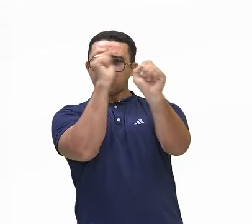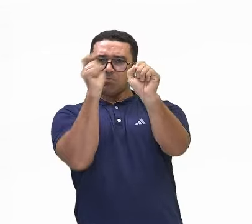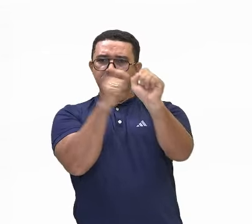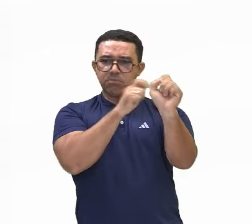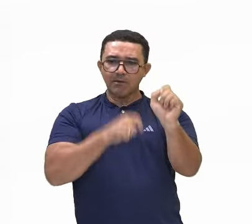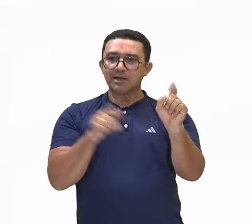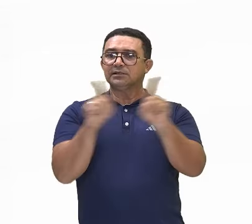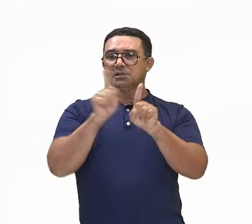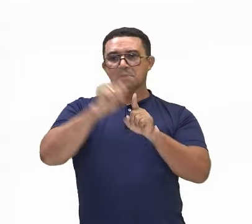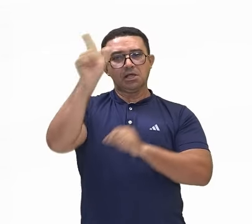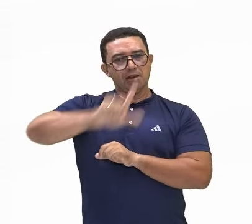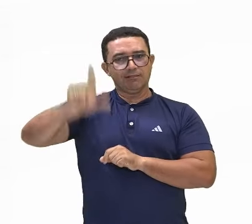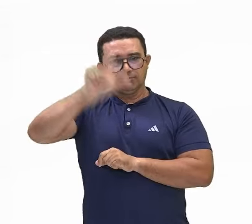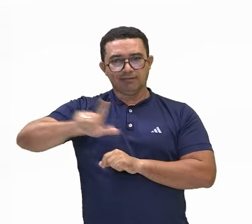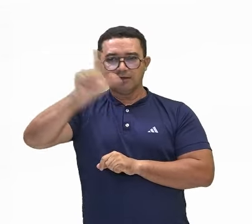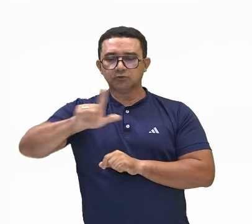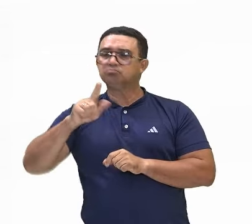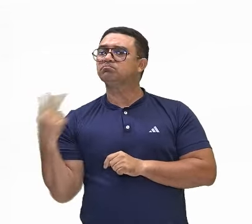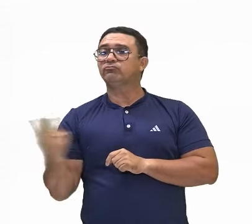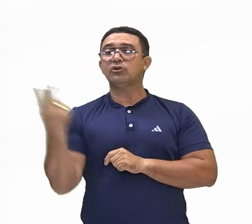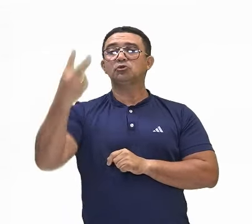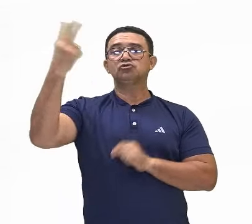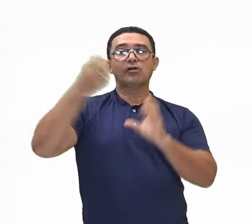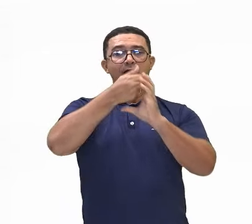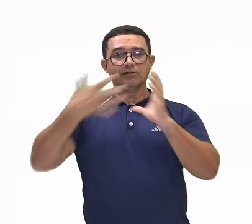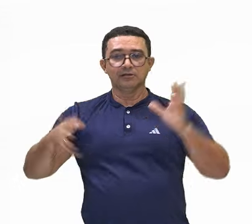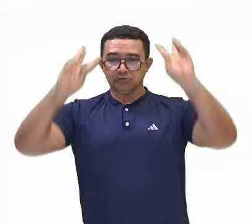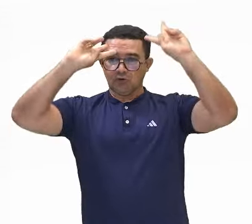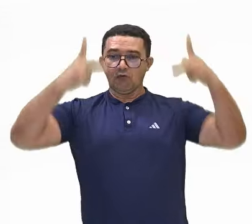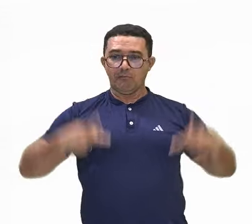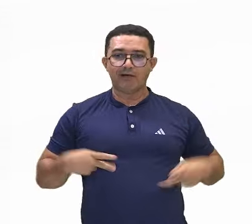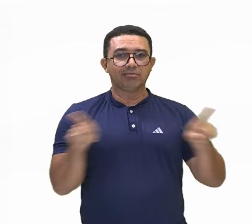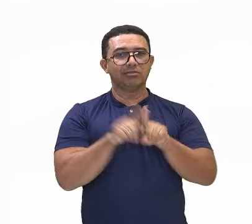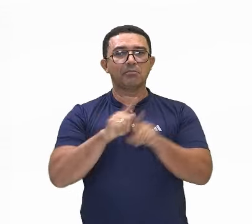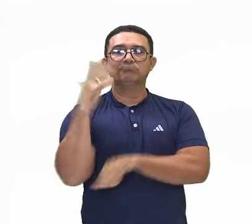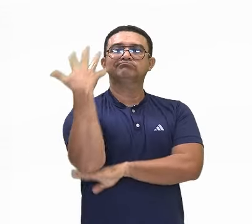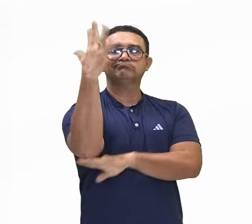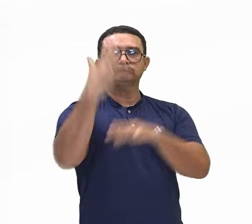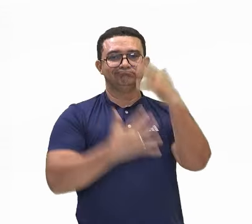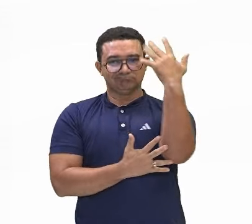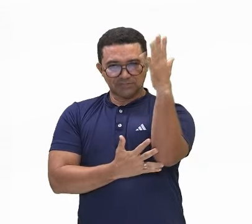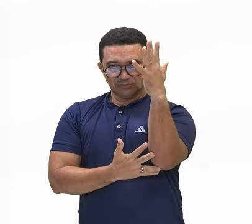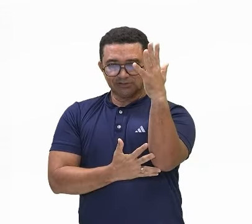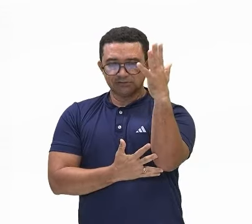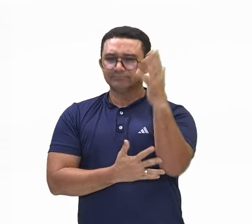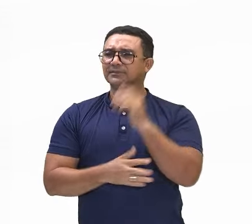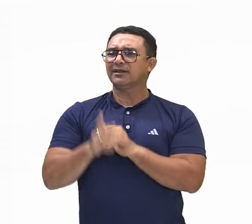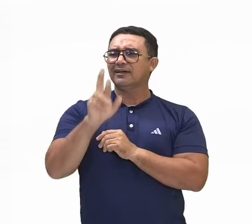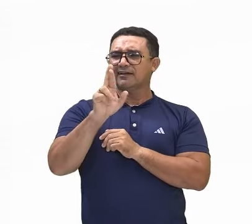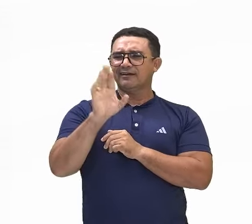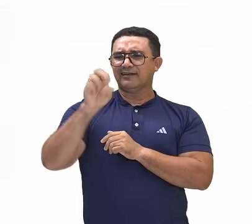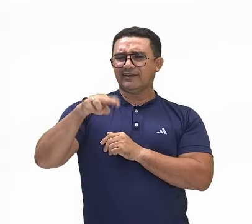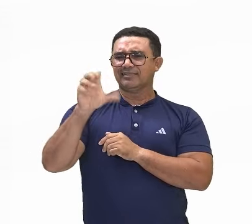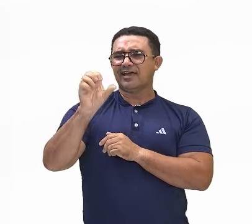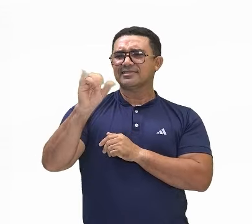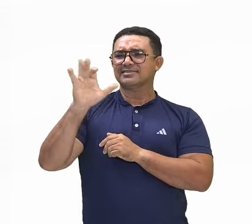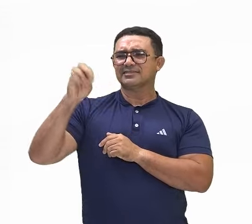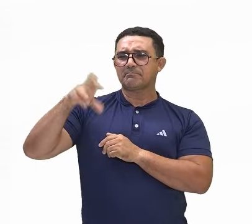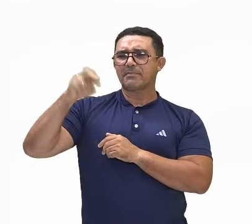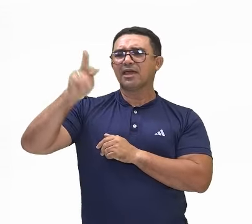e literatura, valorizando aspectos humanos e da natureza. Chamou-se Renascimento em virtude